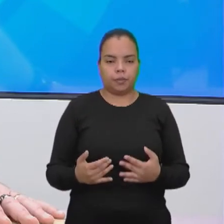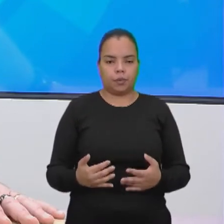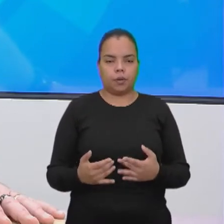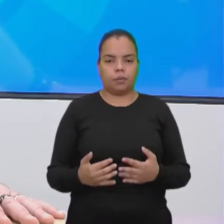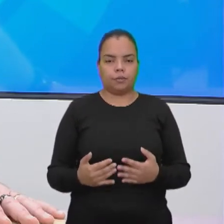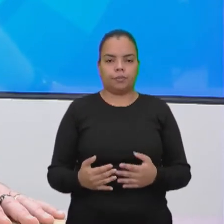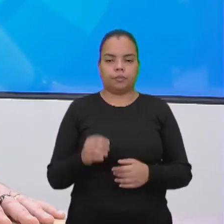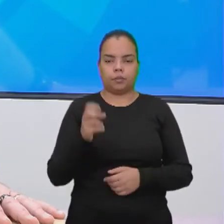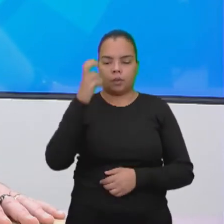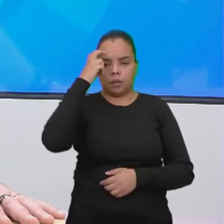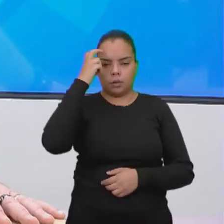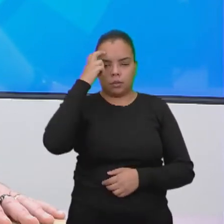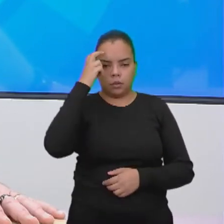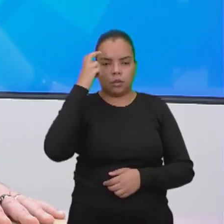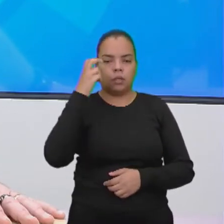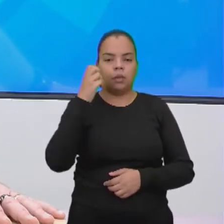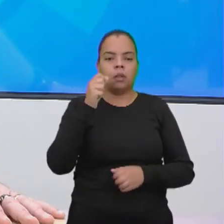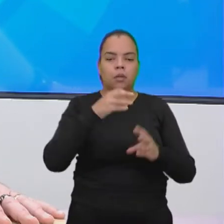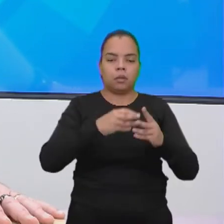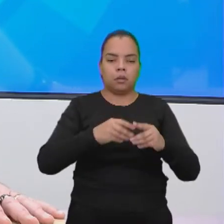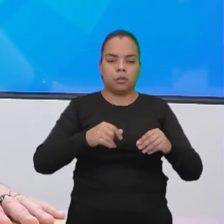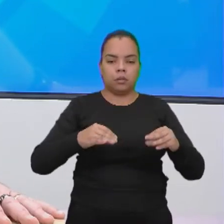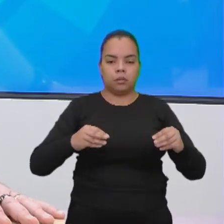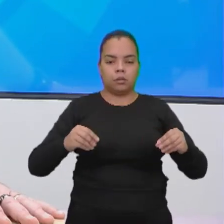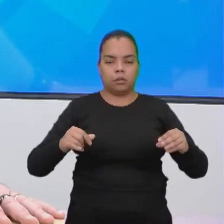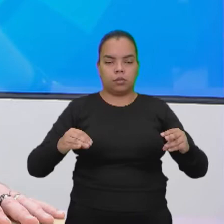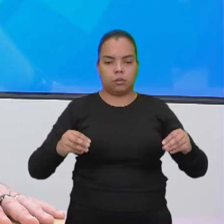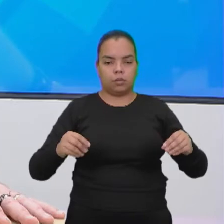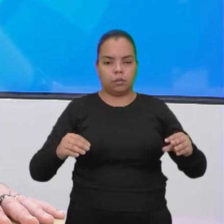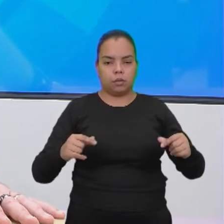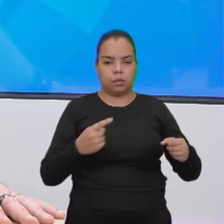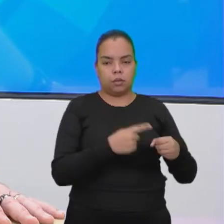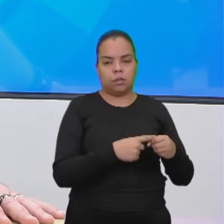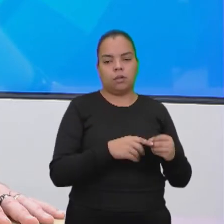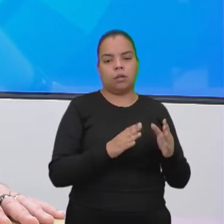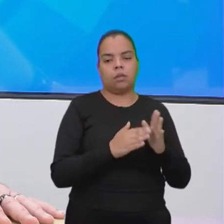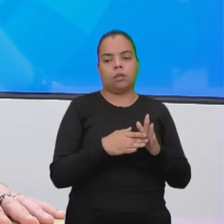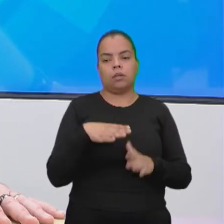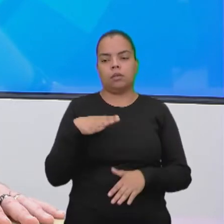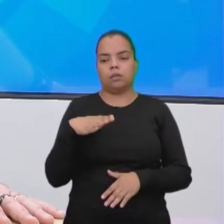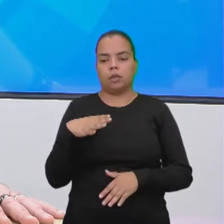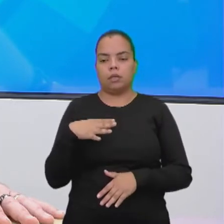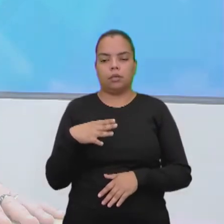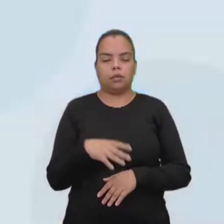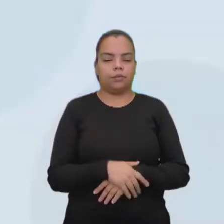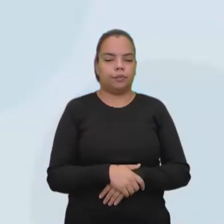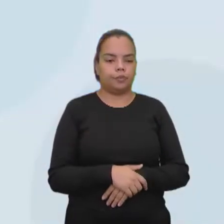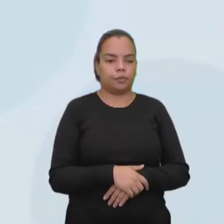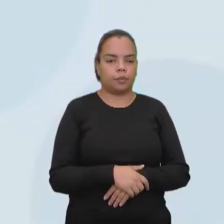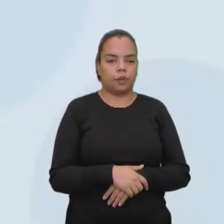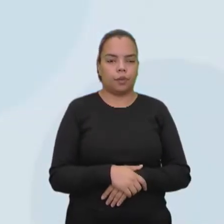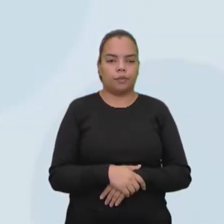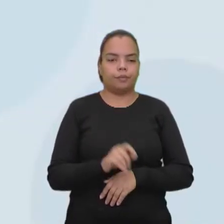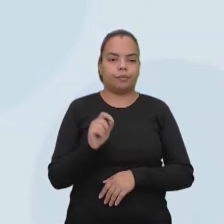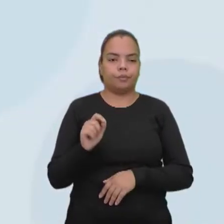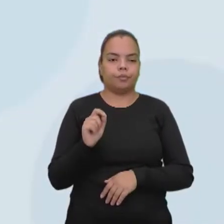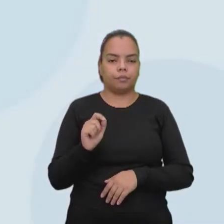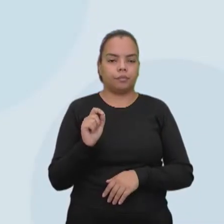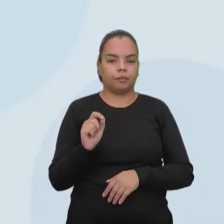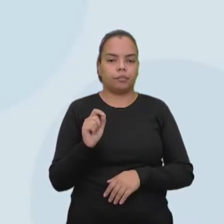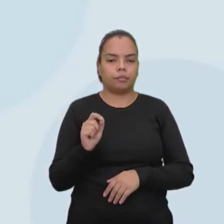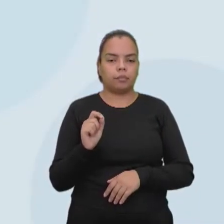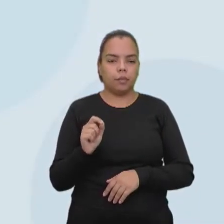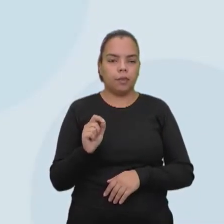na cultura do solo, do campo à cidade. Aí nós vamos para a próxima tela, que aí nós vamos ver as habilidades do